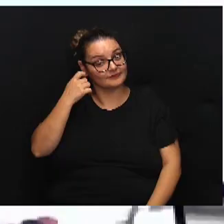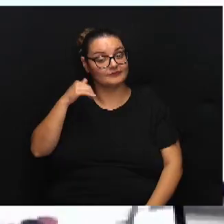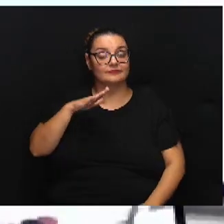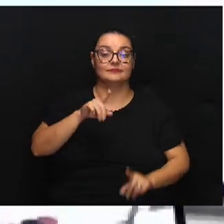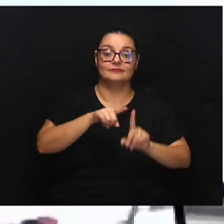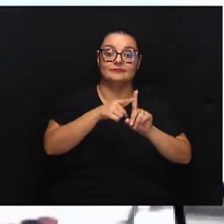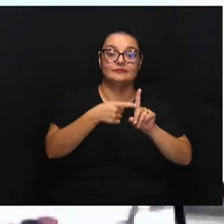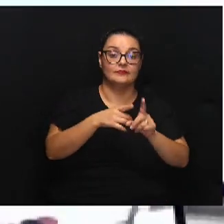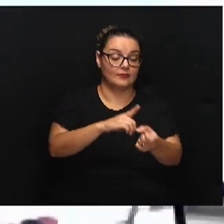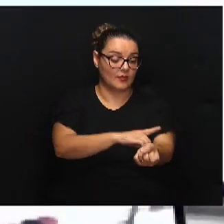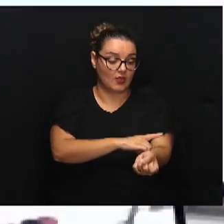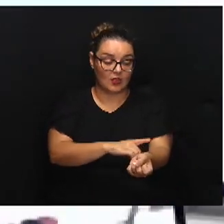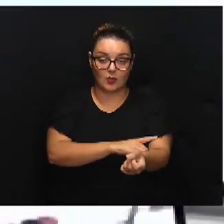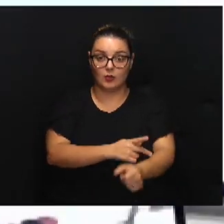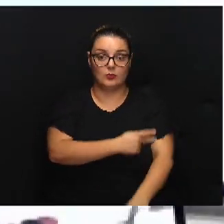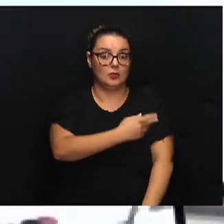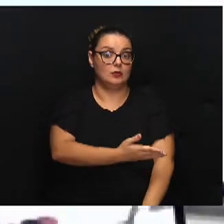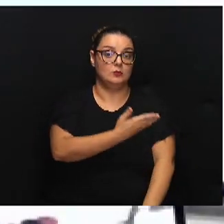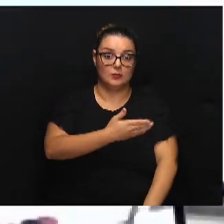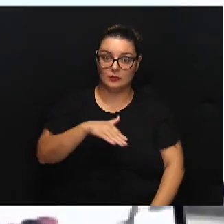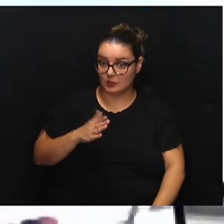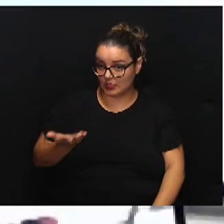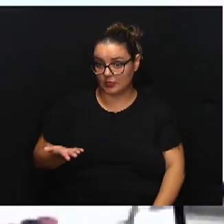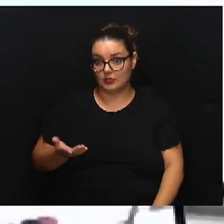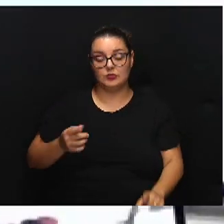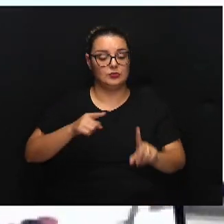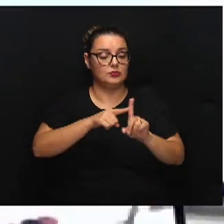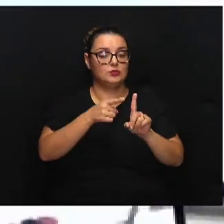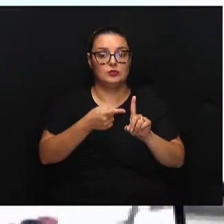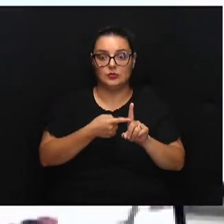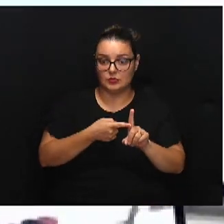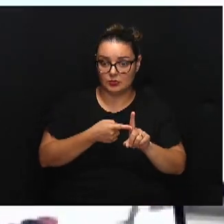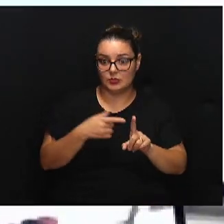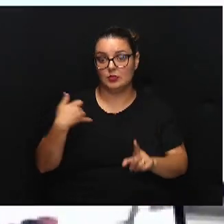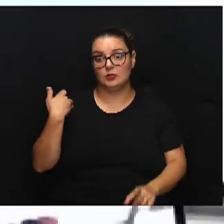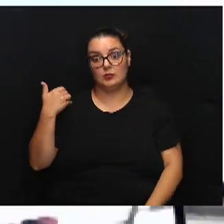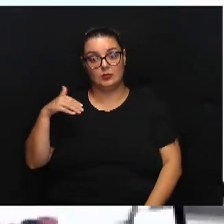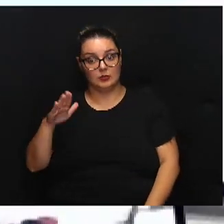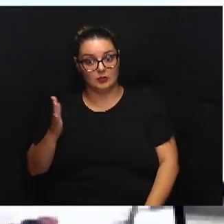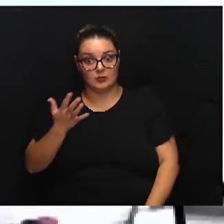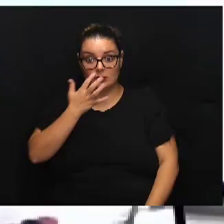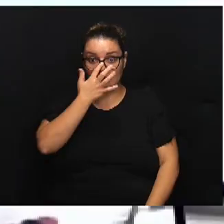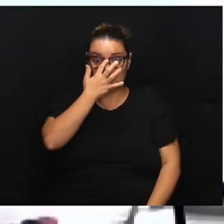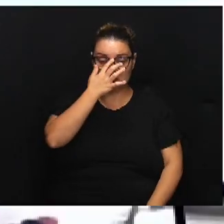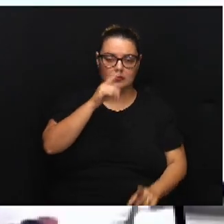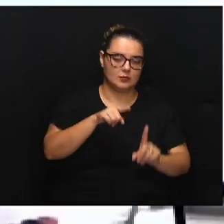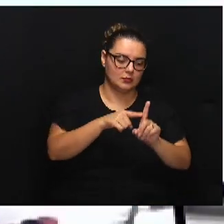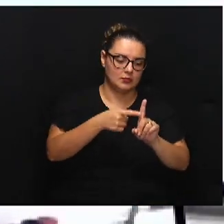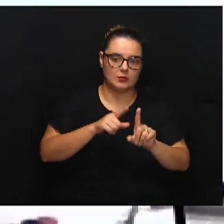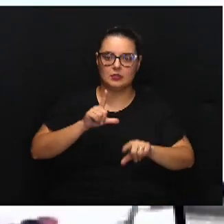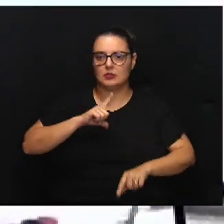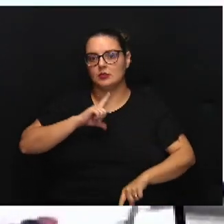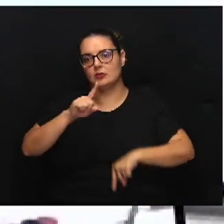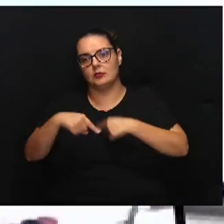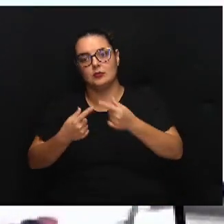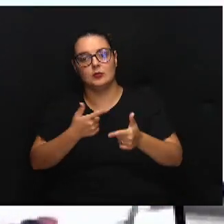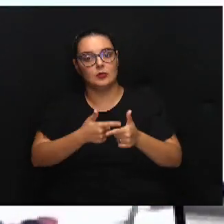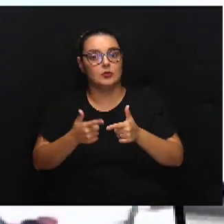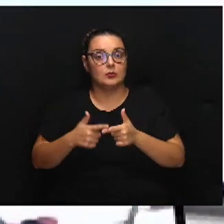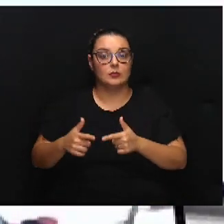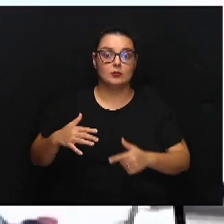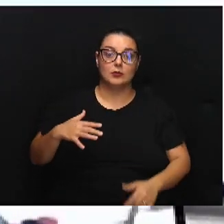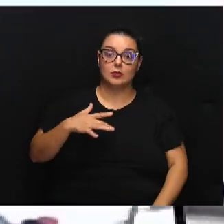com diabetes, com hipertensão, gestantes com uma idade mais avançada, gestantes que já têm outras complicações